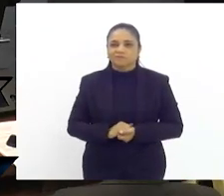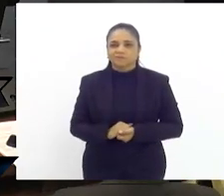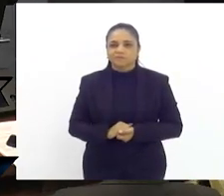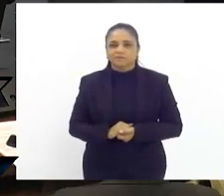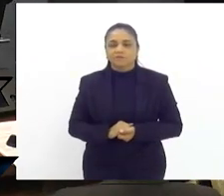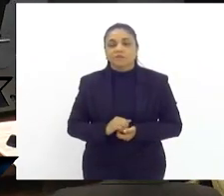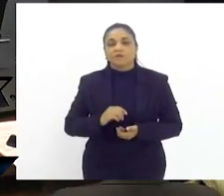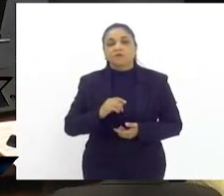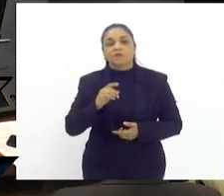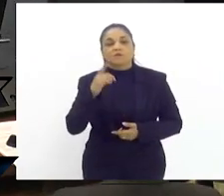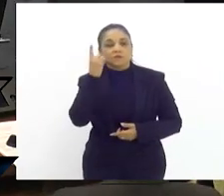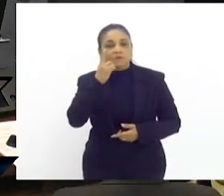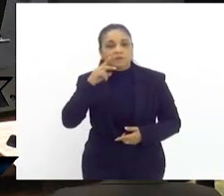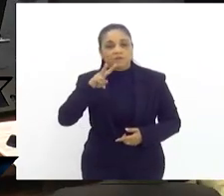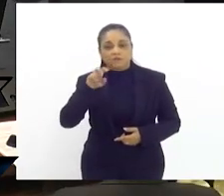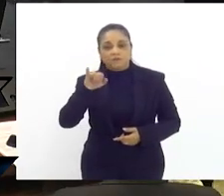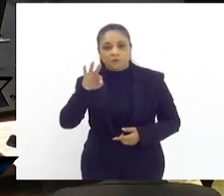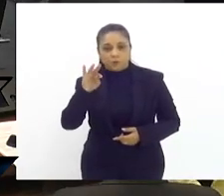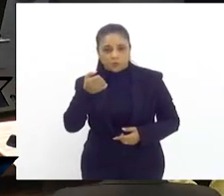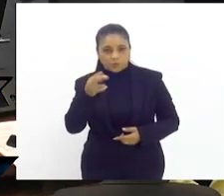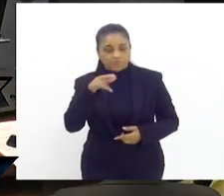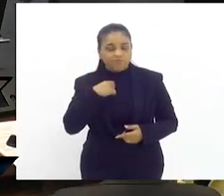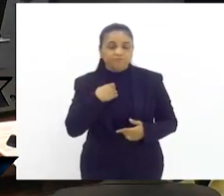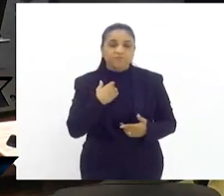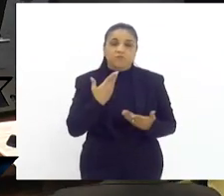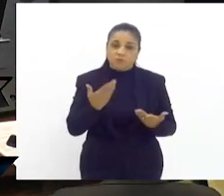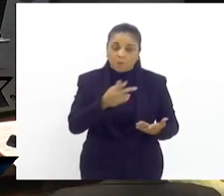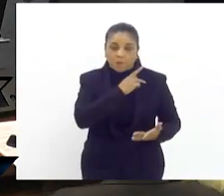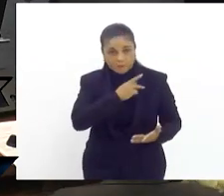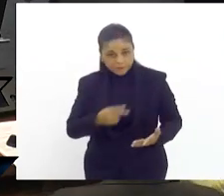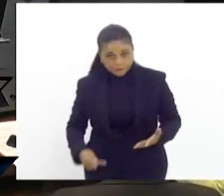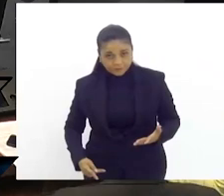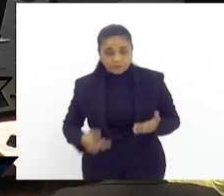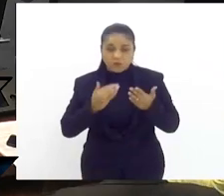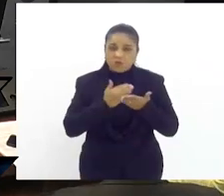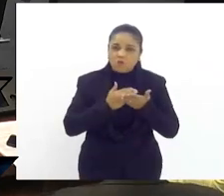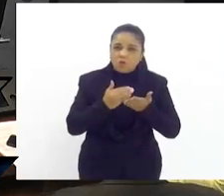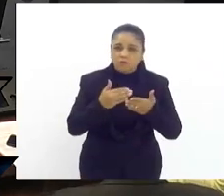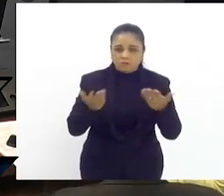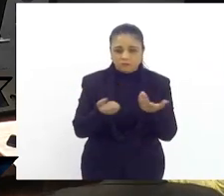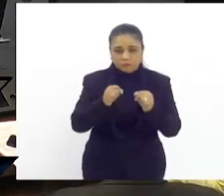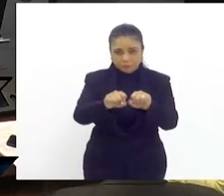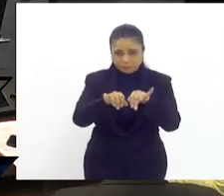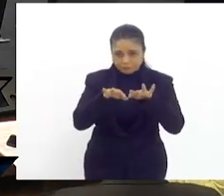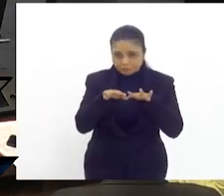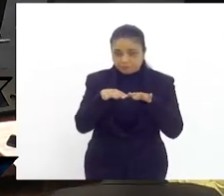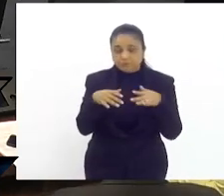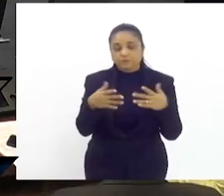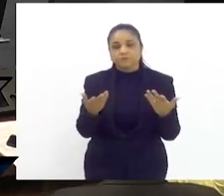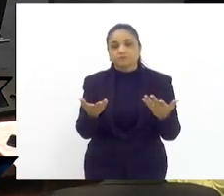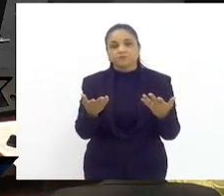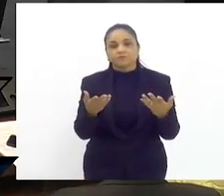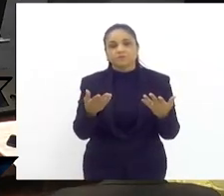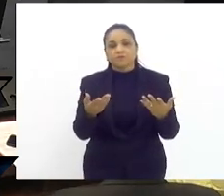Vitor Júnior perdão Senhor Presidente eu queria iniciar essa sessão de hoje registrando